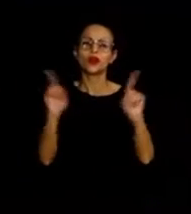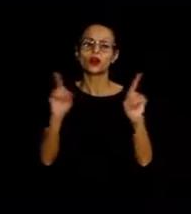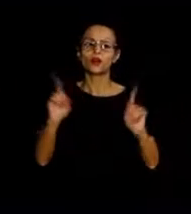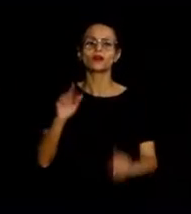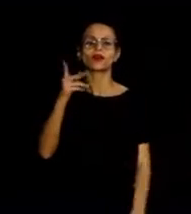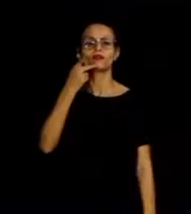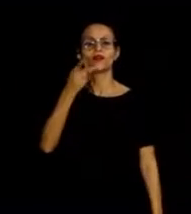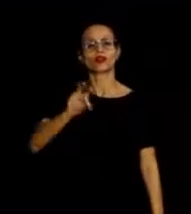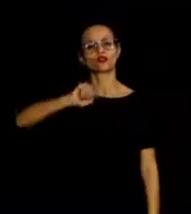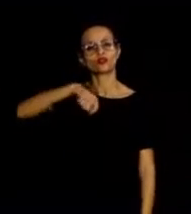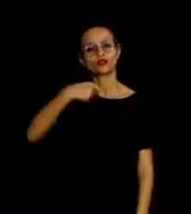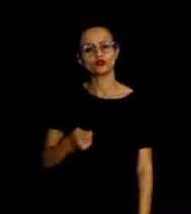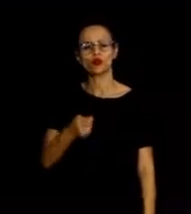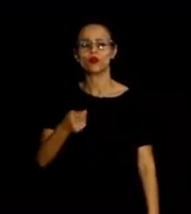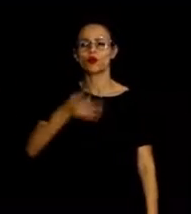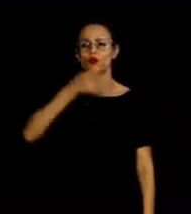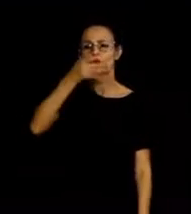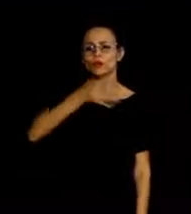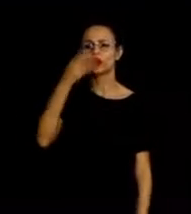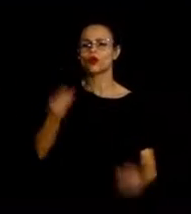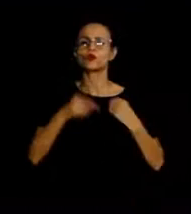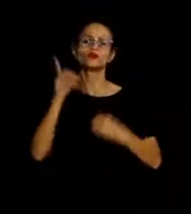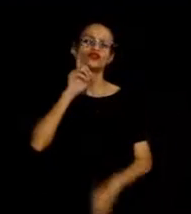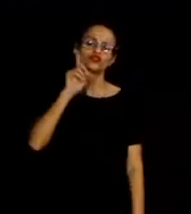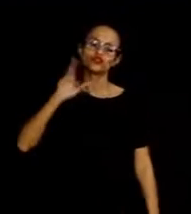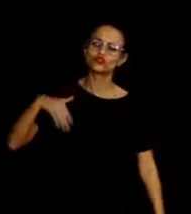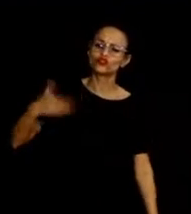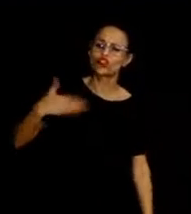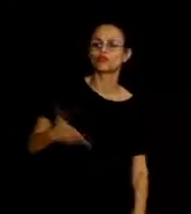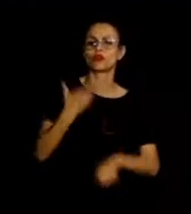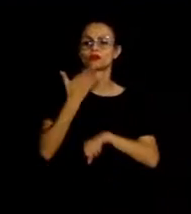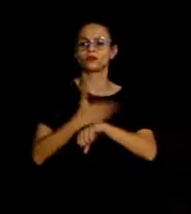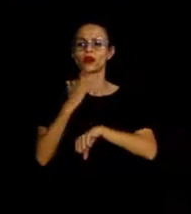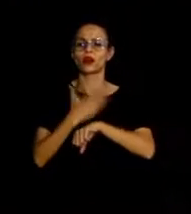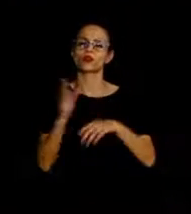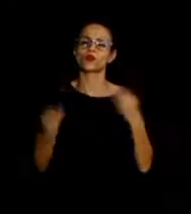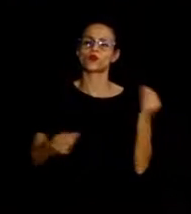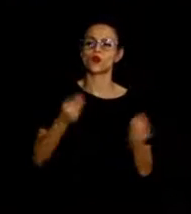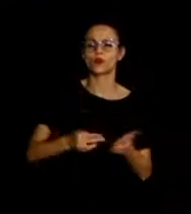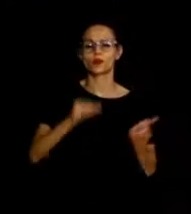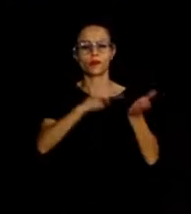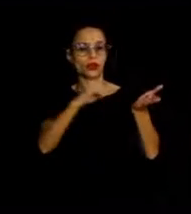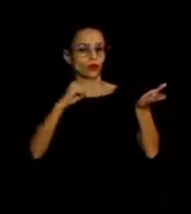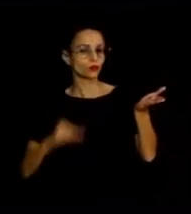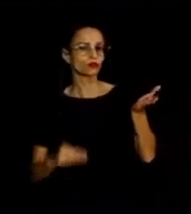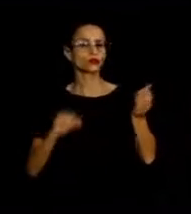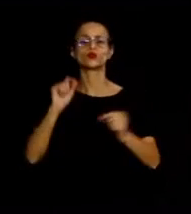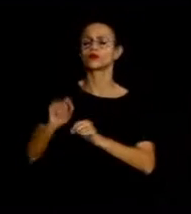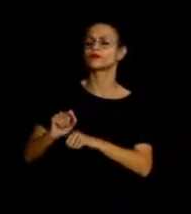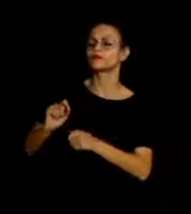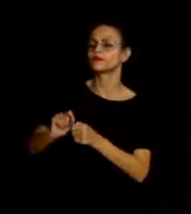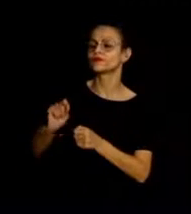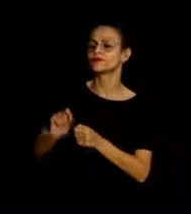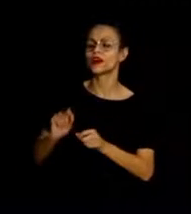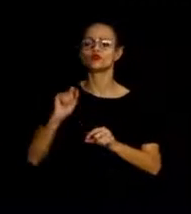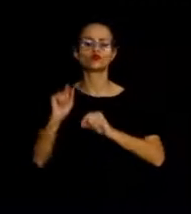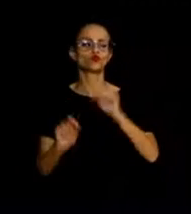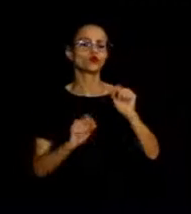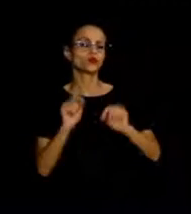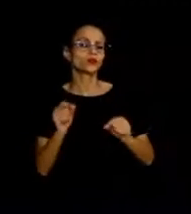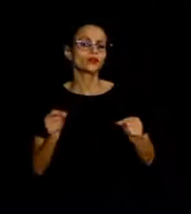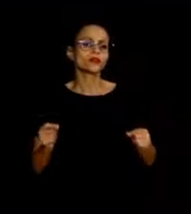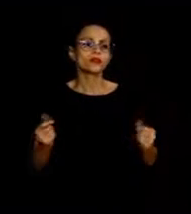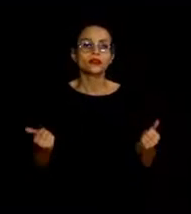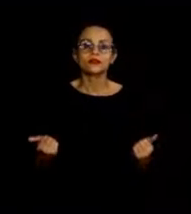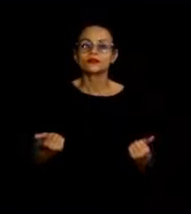mais falar do ponto de vista substancial Como é o dia a dia Como é a prática como é a metodologia O que que a gente faz no que quis só